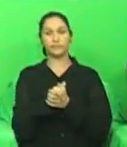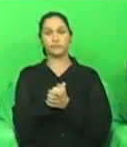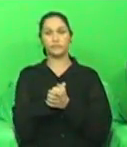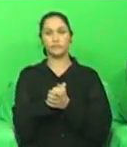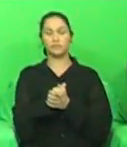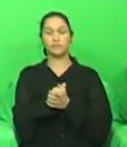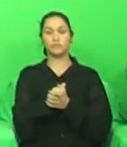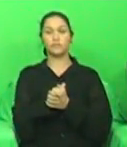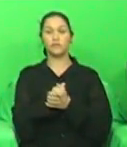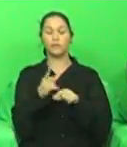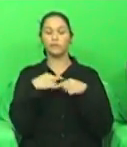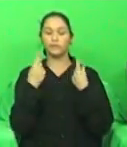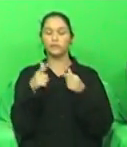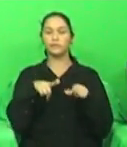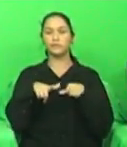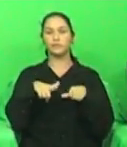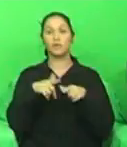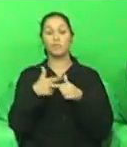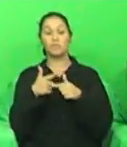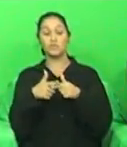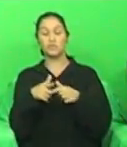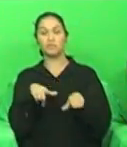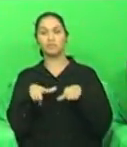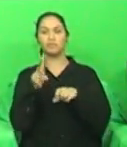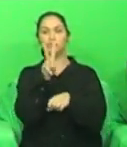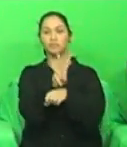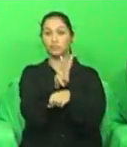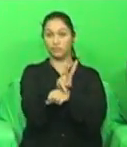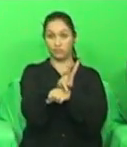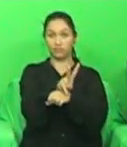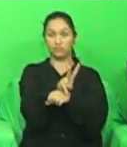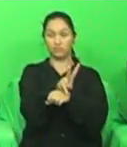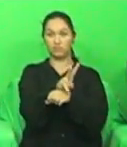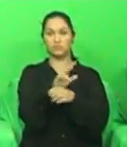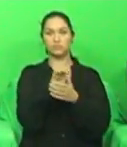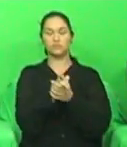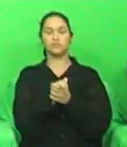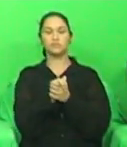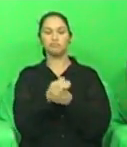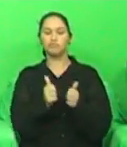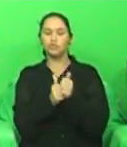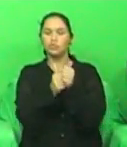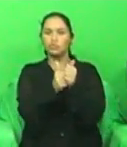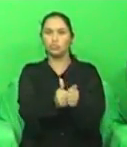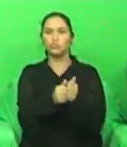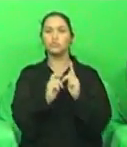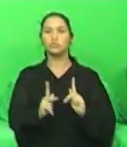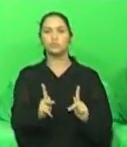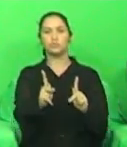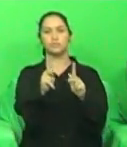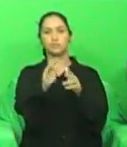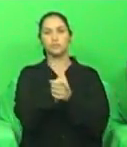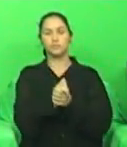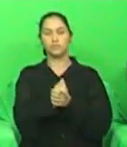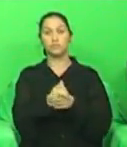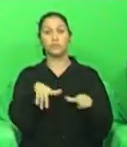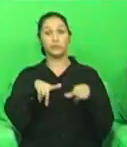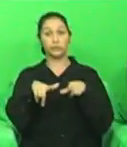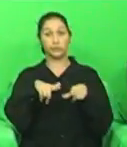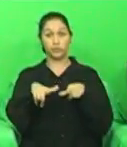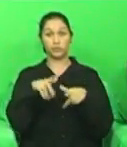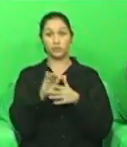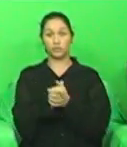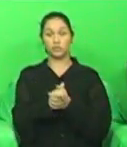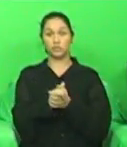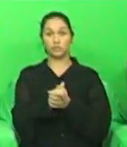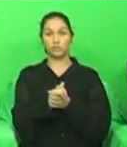trabalho de acompanhamento é um trabalho de fiscalização sim também é um trabalho de recursos